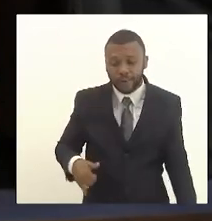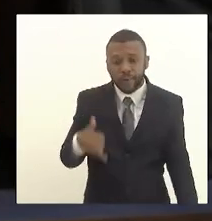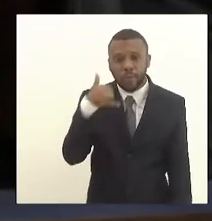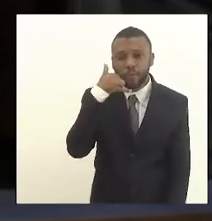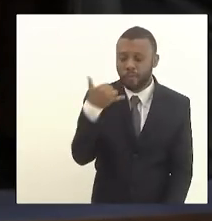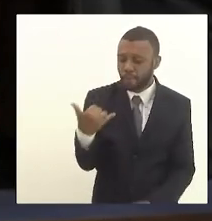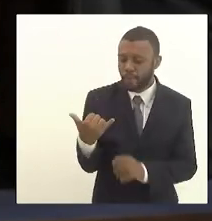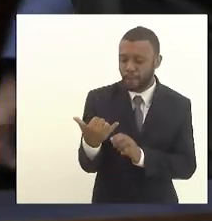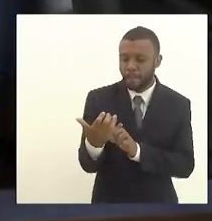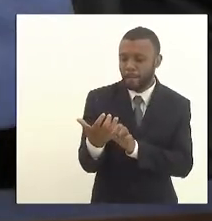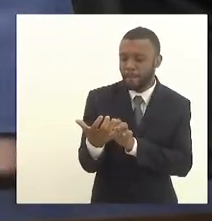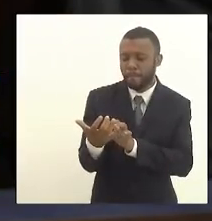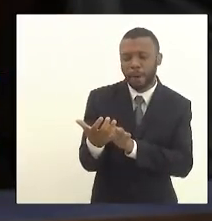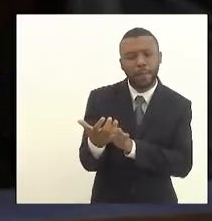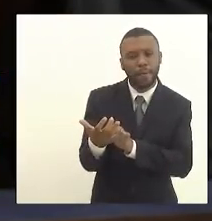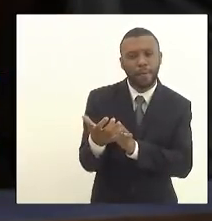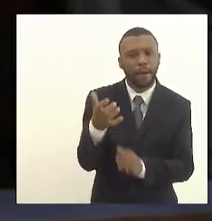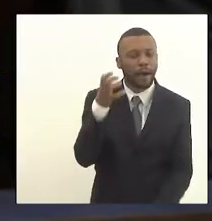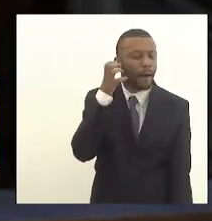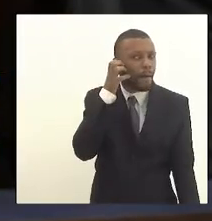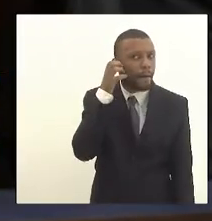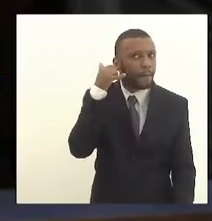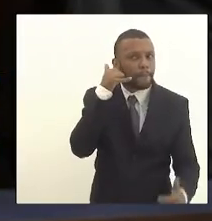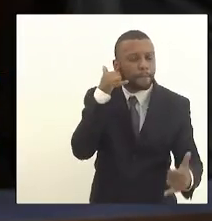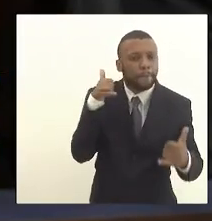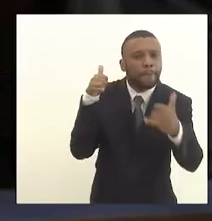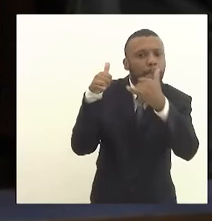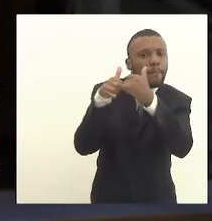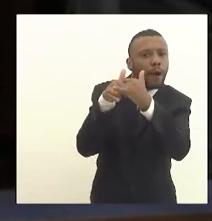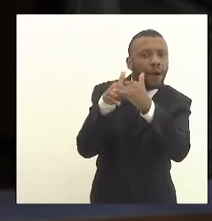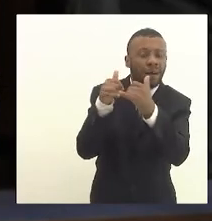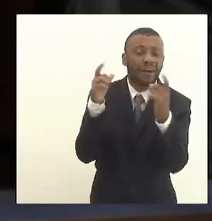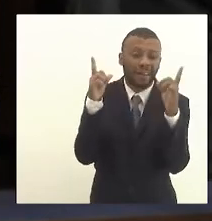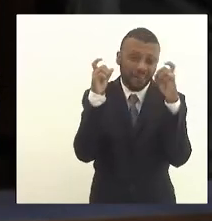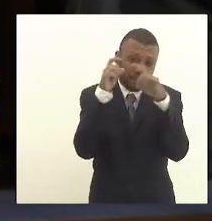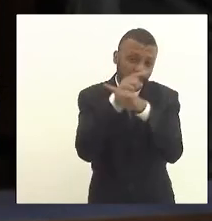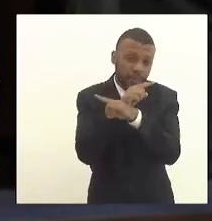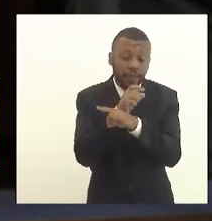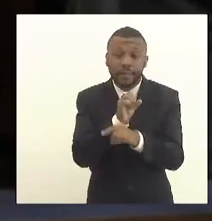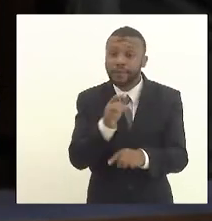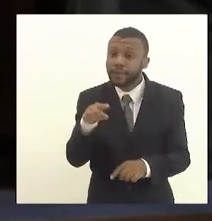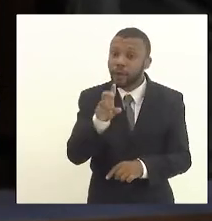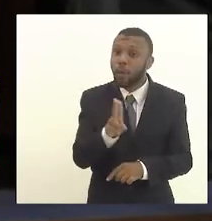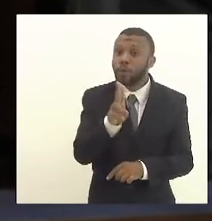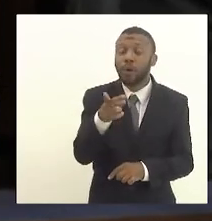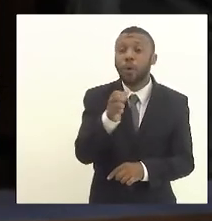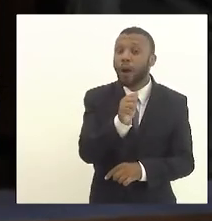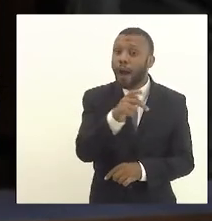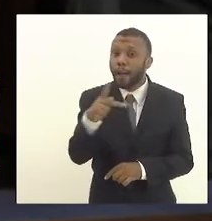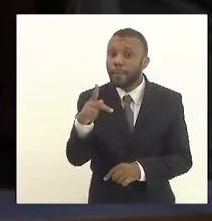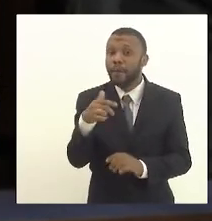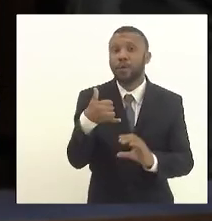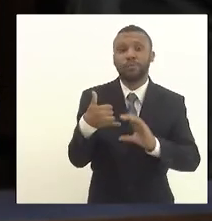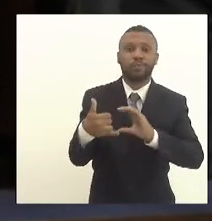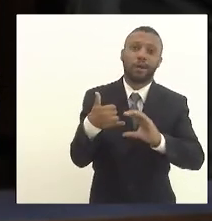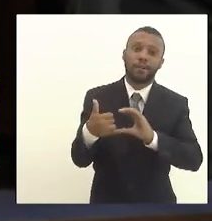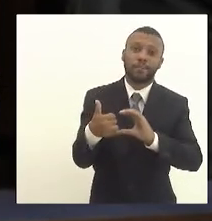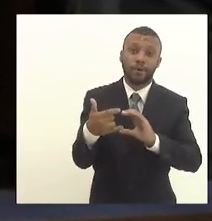discar como celular. Né? Lembrando que se vocês usam aplicativos como o WhatsApp, não é o celular, vocês estão usando a